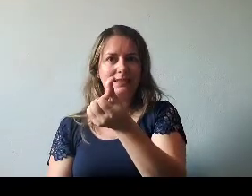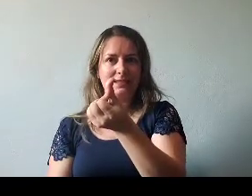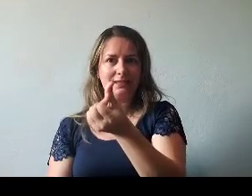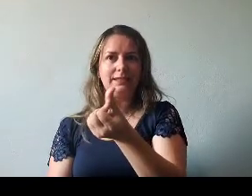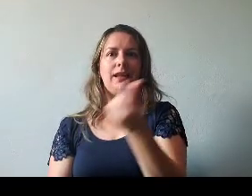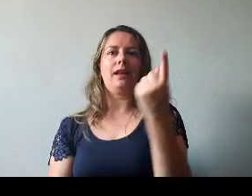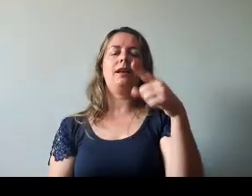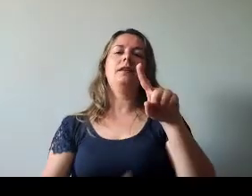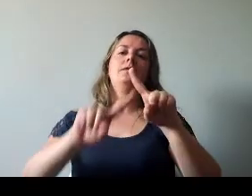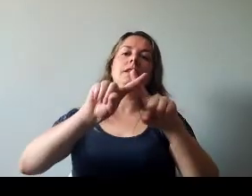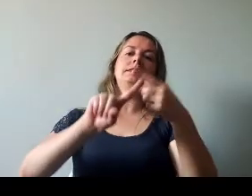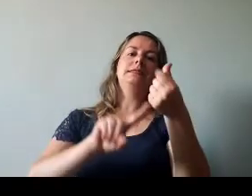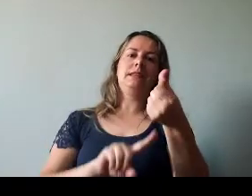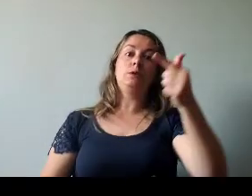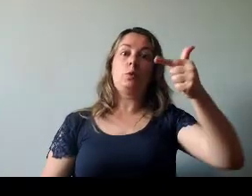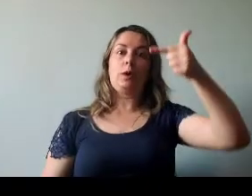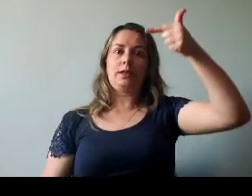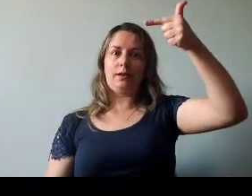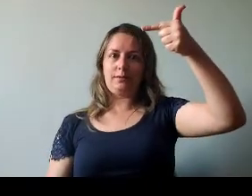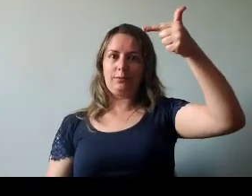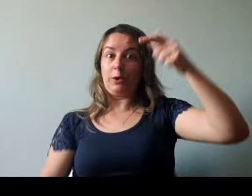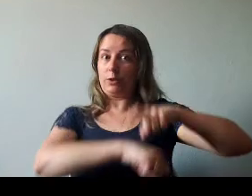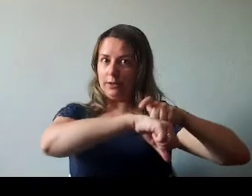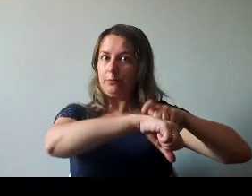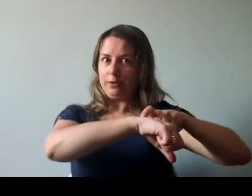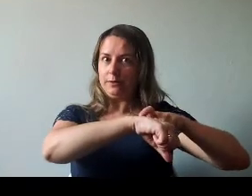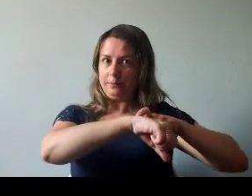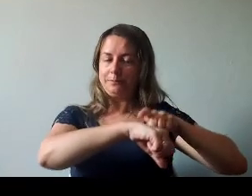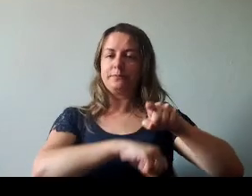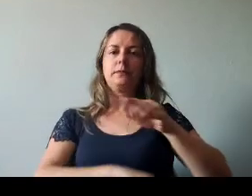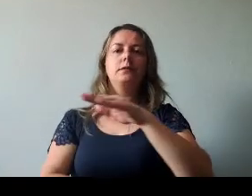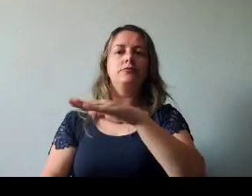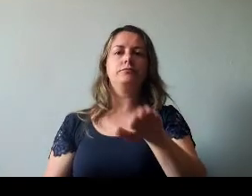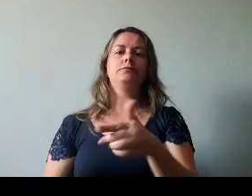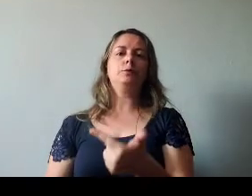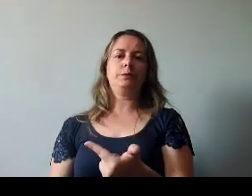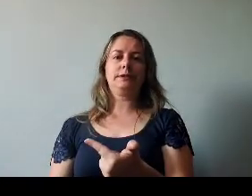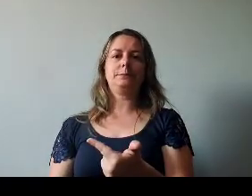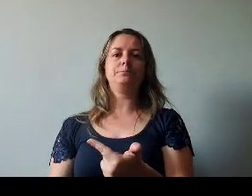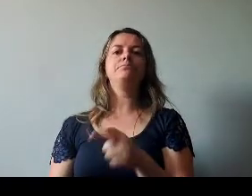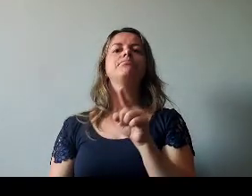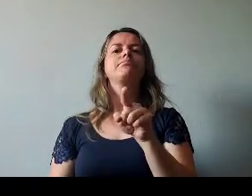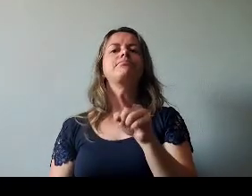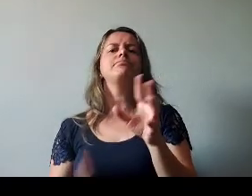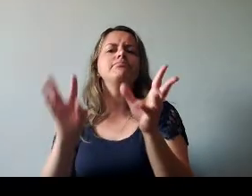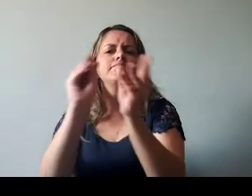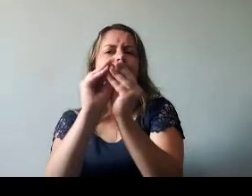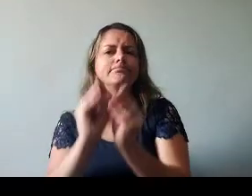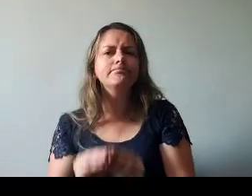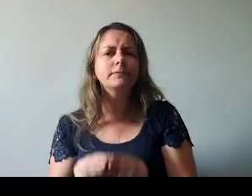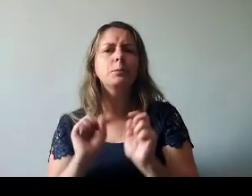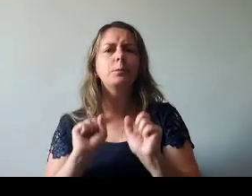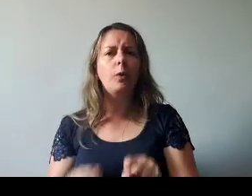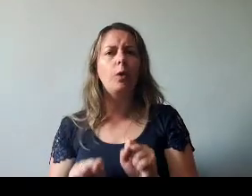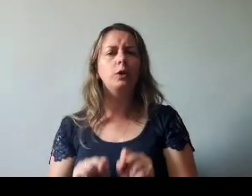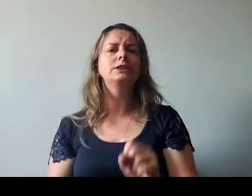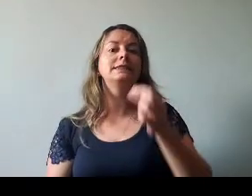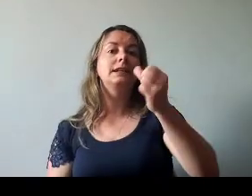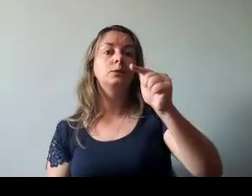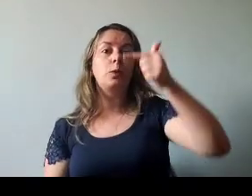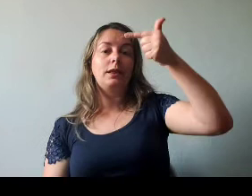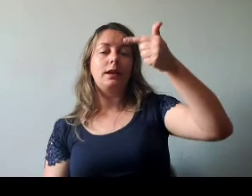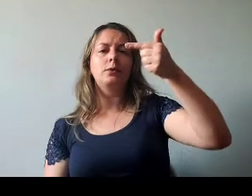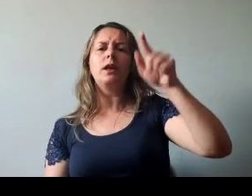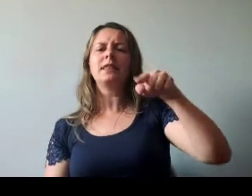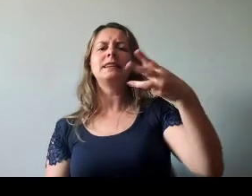quadrado, o tempo é 6, dividido por 2, né? Aí aqui até simplifica, ó, porque 6 ao quadrado, 36, dividido